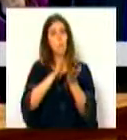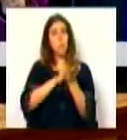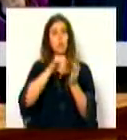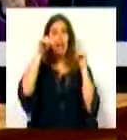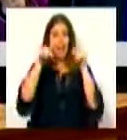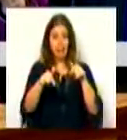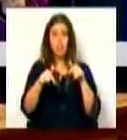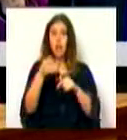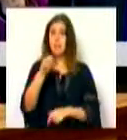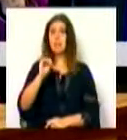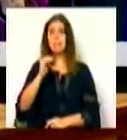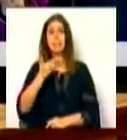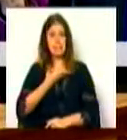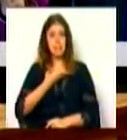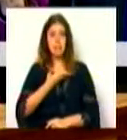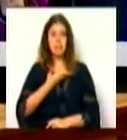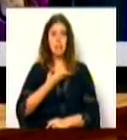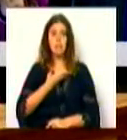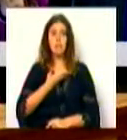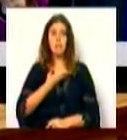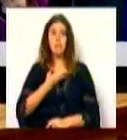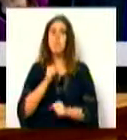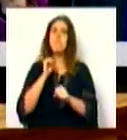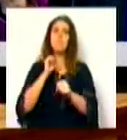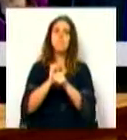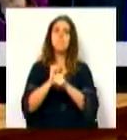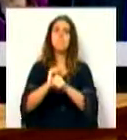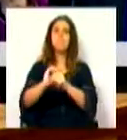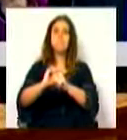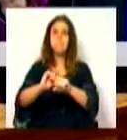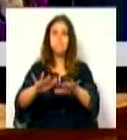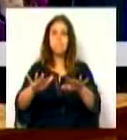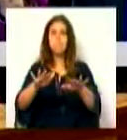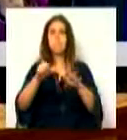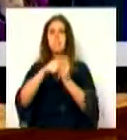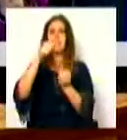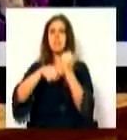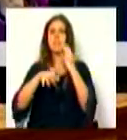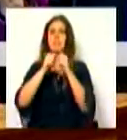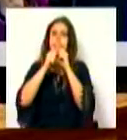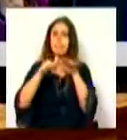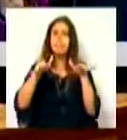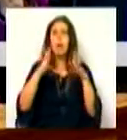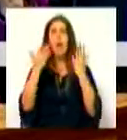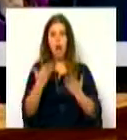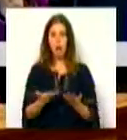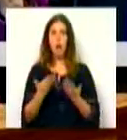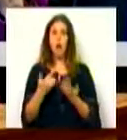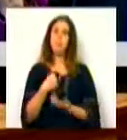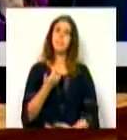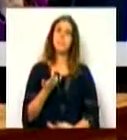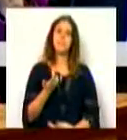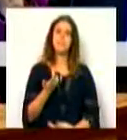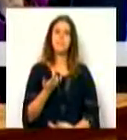proposta, o PSD vai desbloquear a descentralização. Agora,